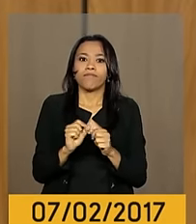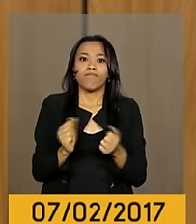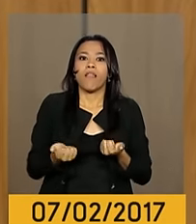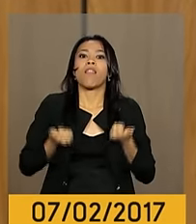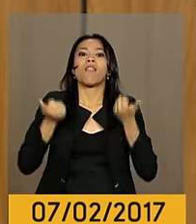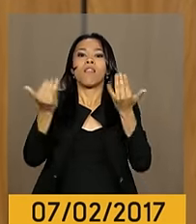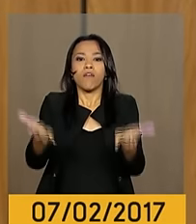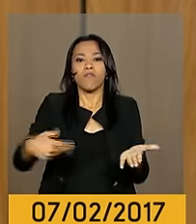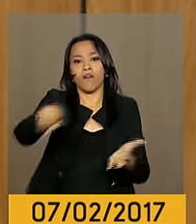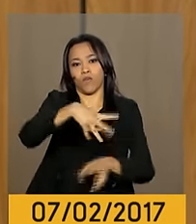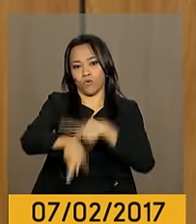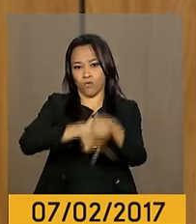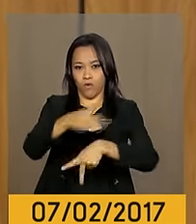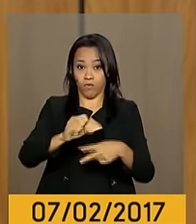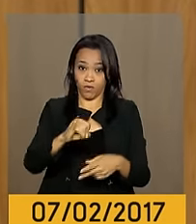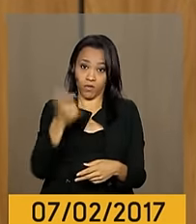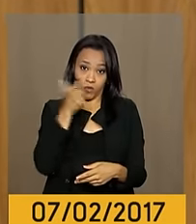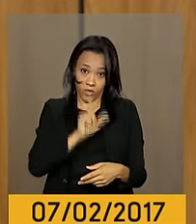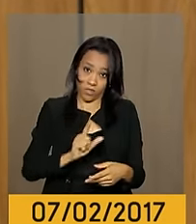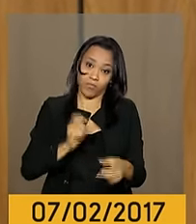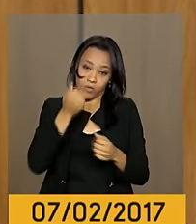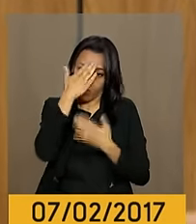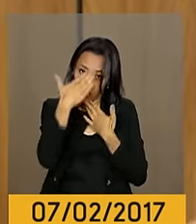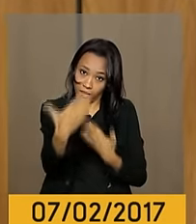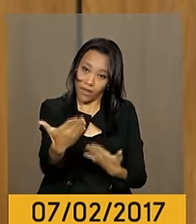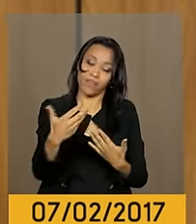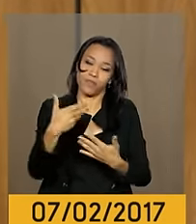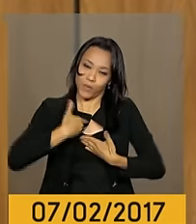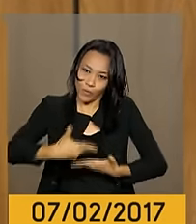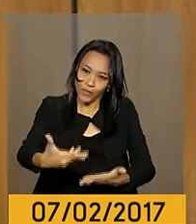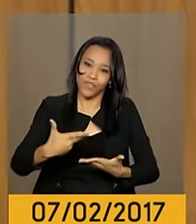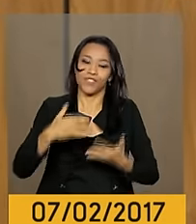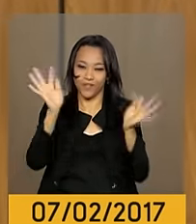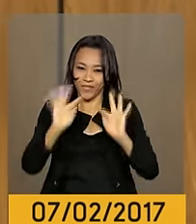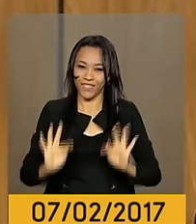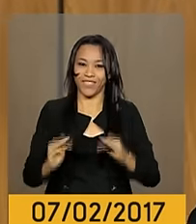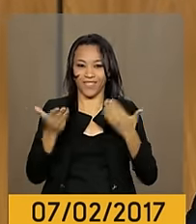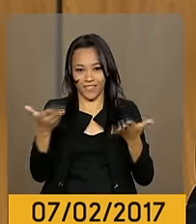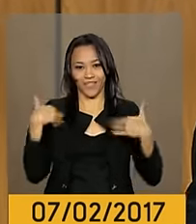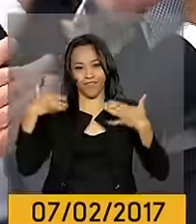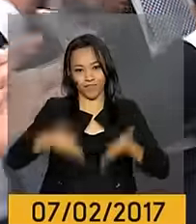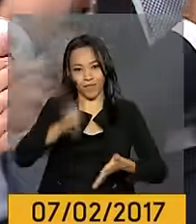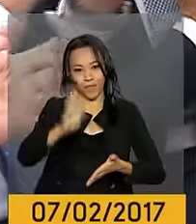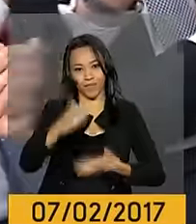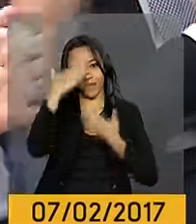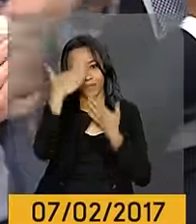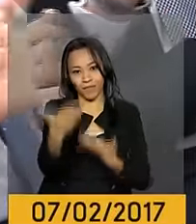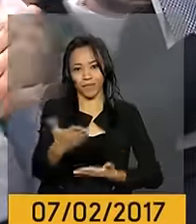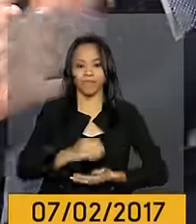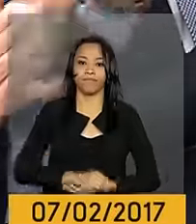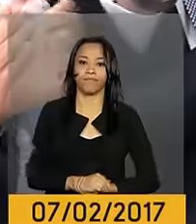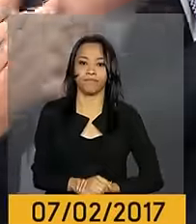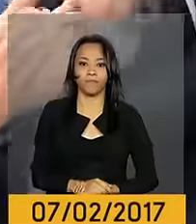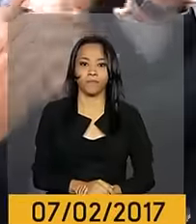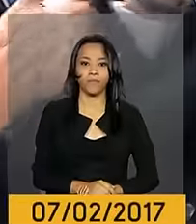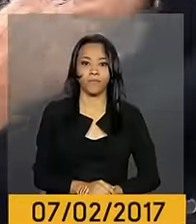nossos povos se conseguimos fazer tudo isso muito obrigado pelo convite muito felizes estar no Brasil Muito